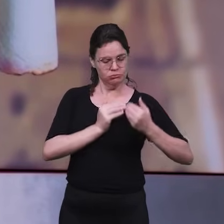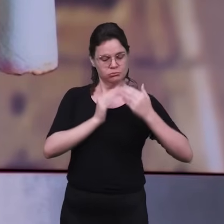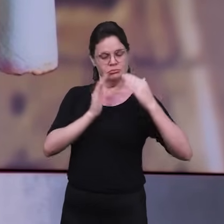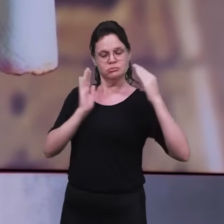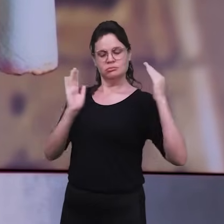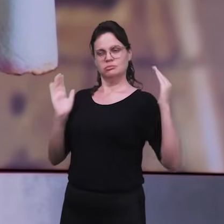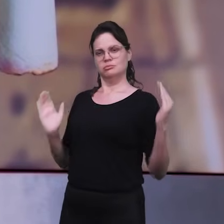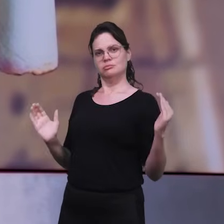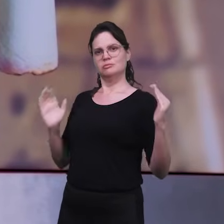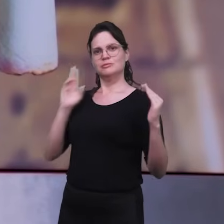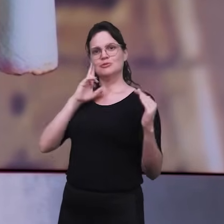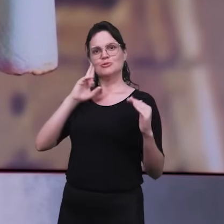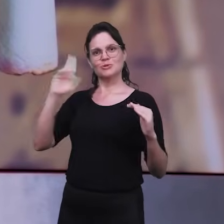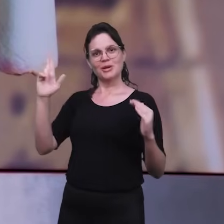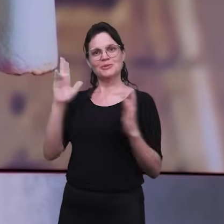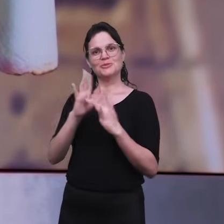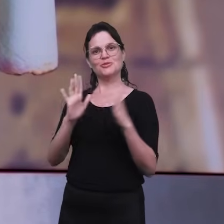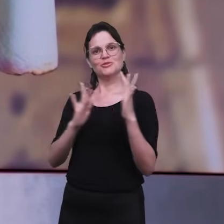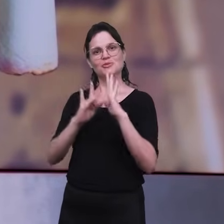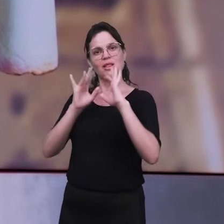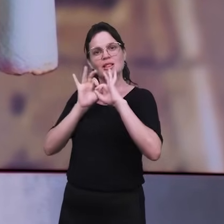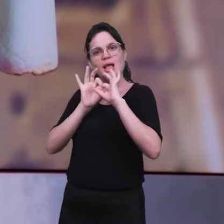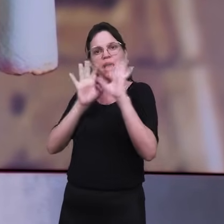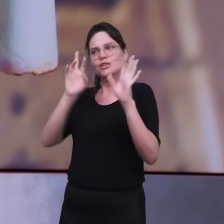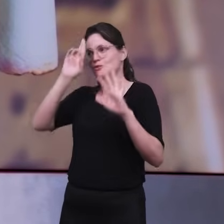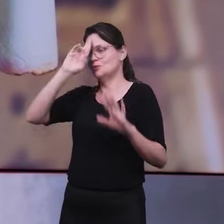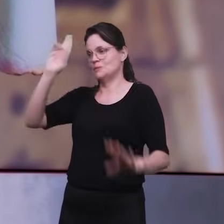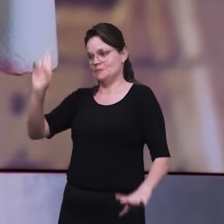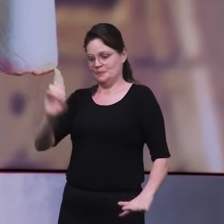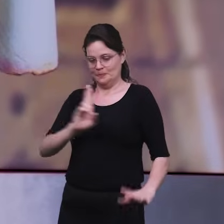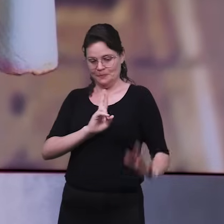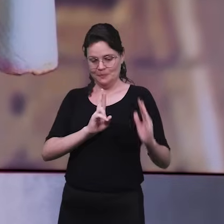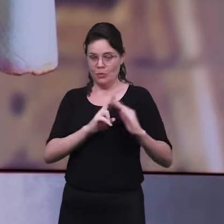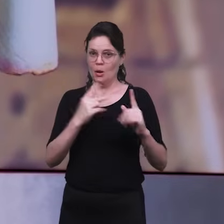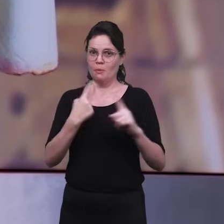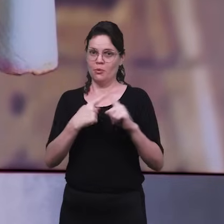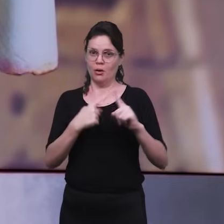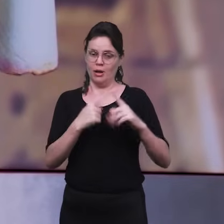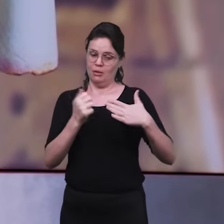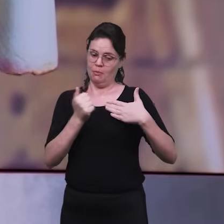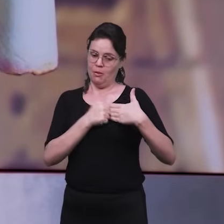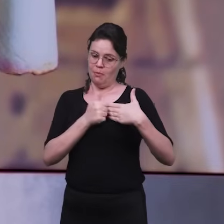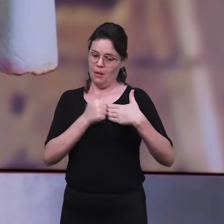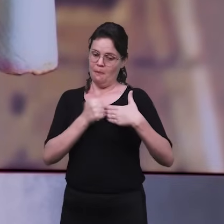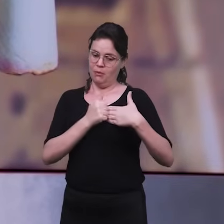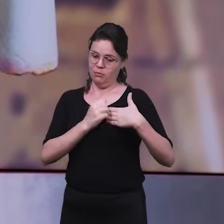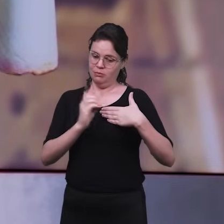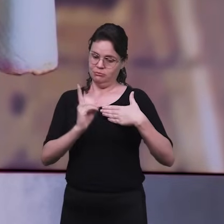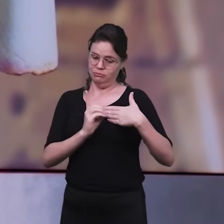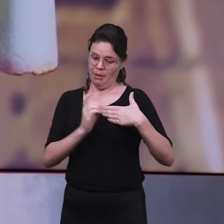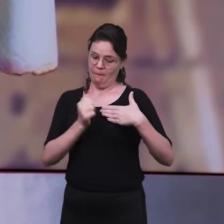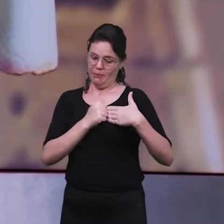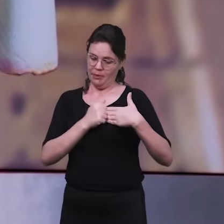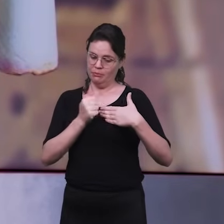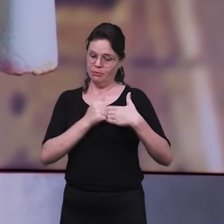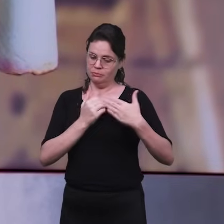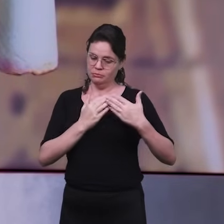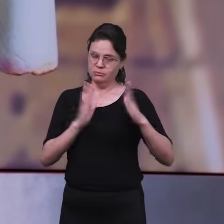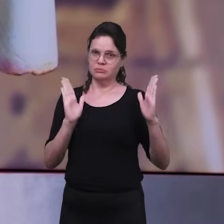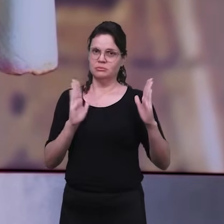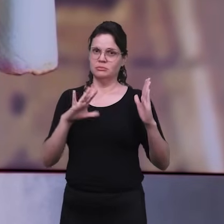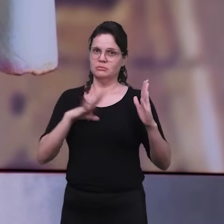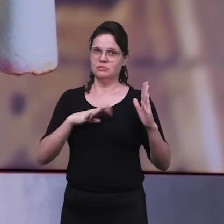totalmente ao Senhor, deixá-lo entrar, ele está às portas, e garantir a